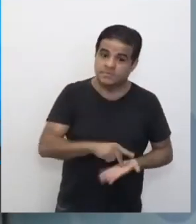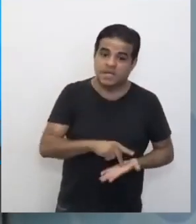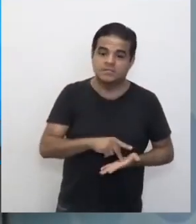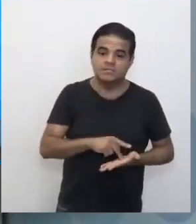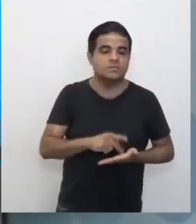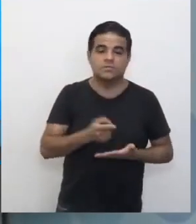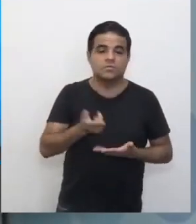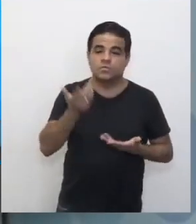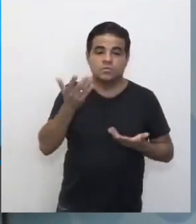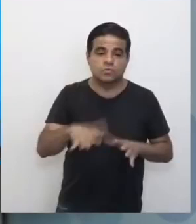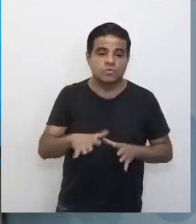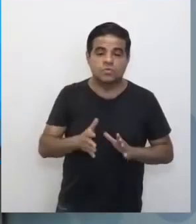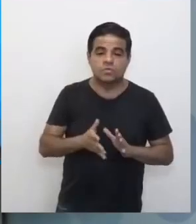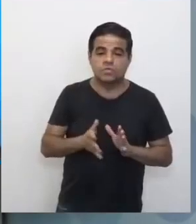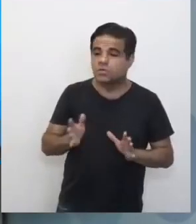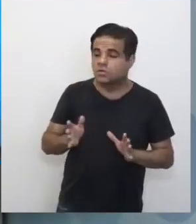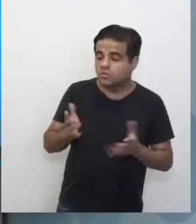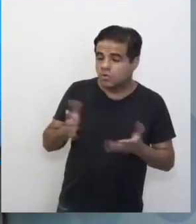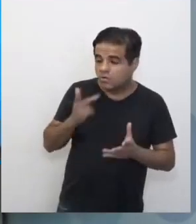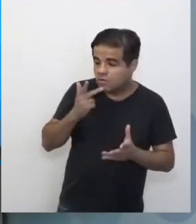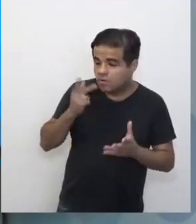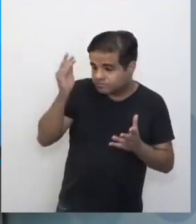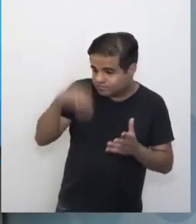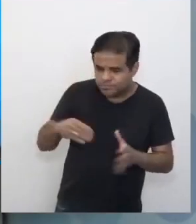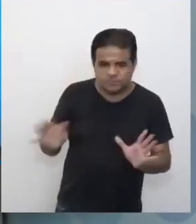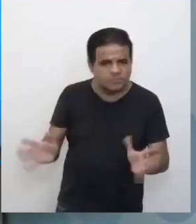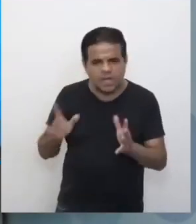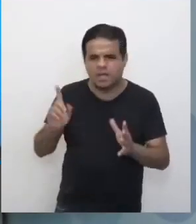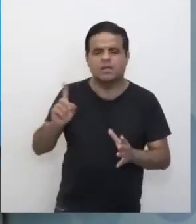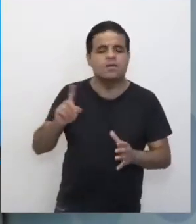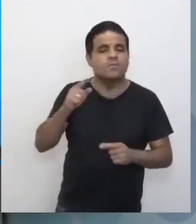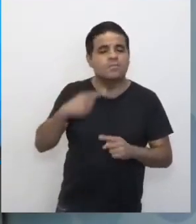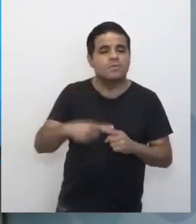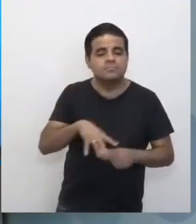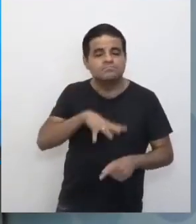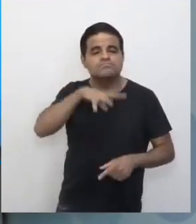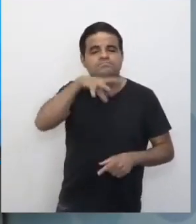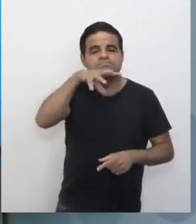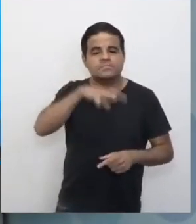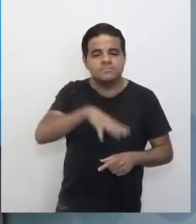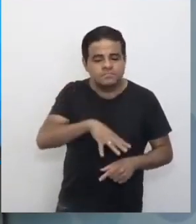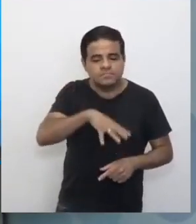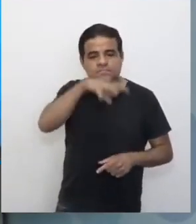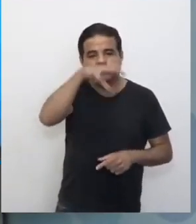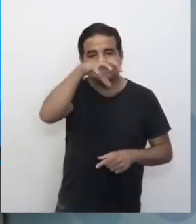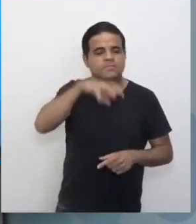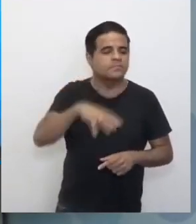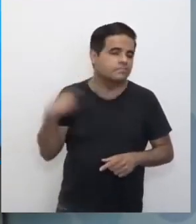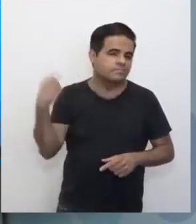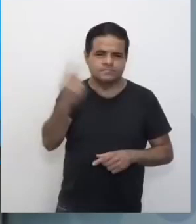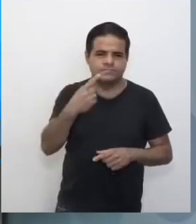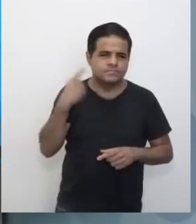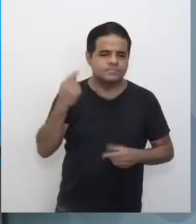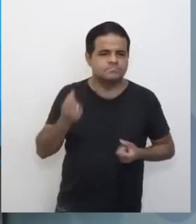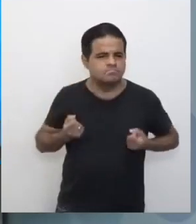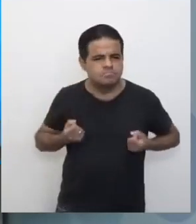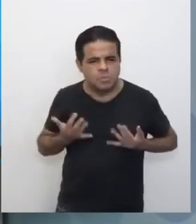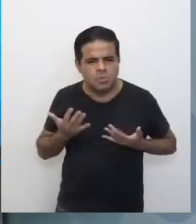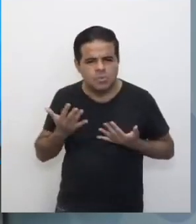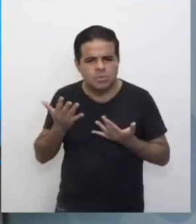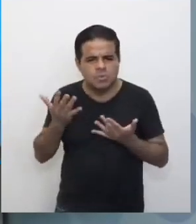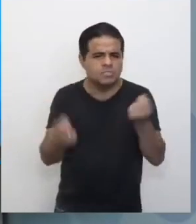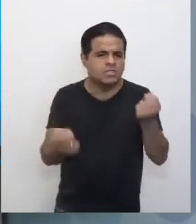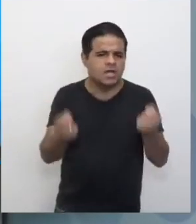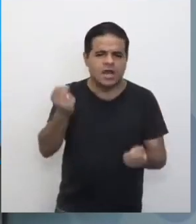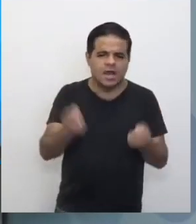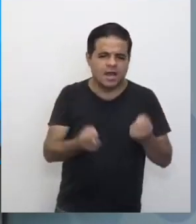Não querendo tirar o incentivo de quem faz isso, mas infelizmente, por quê? Porque está respirando ali ativamente os poluentes que saem dos